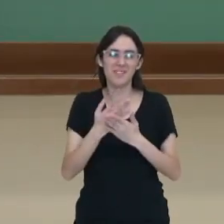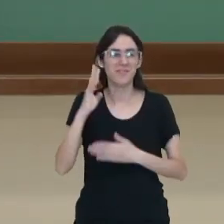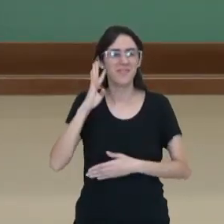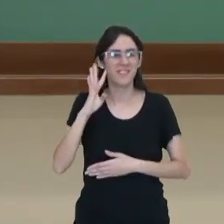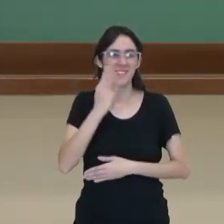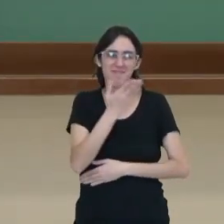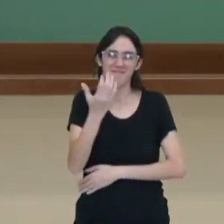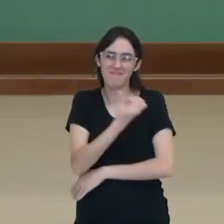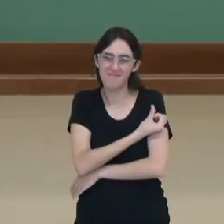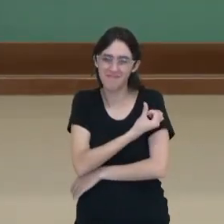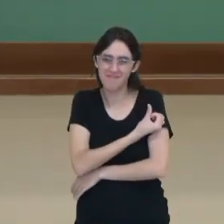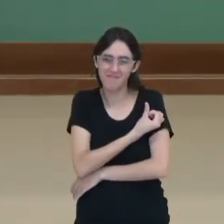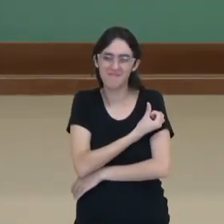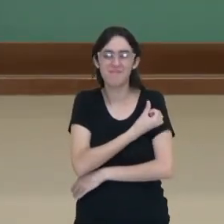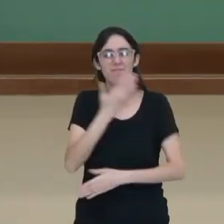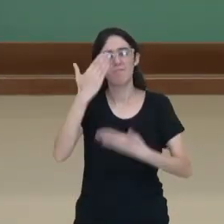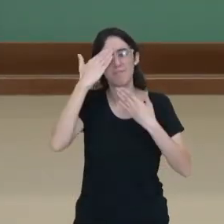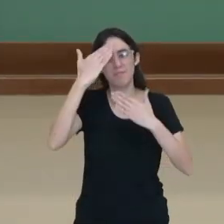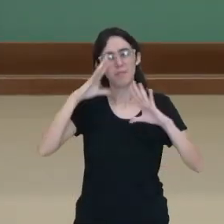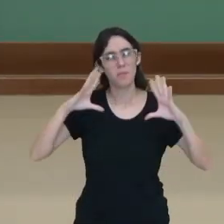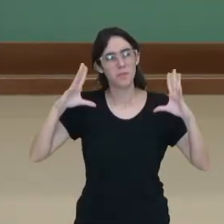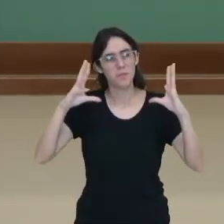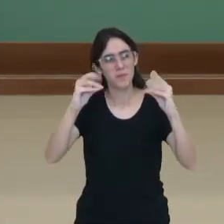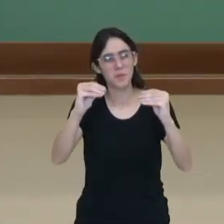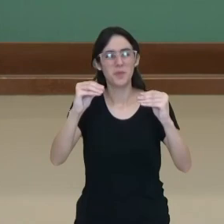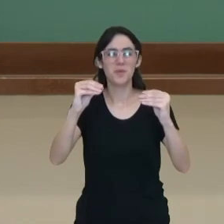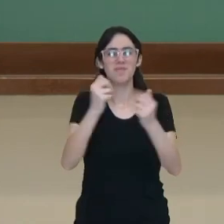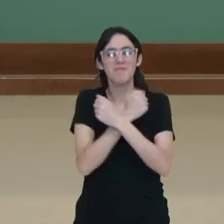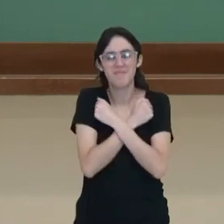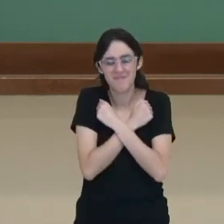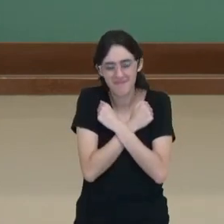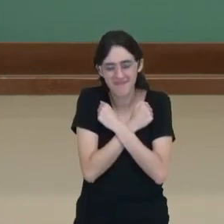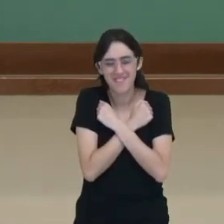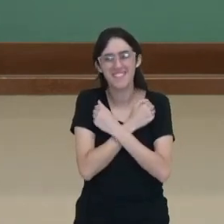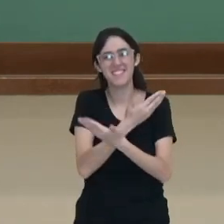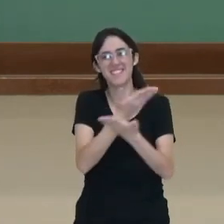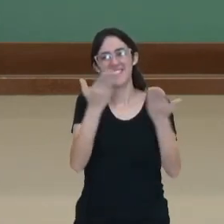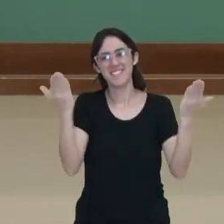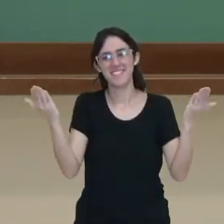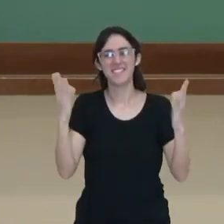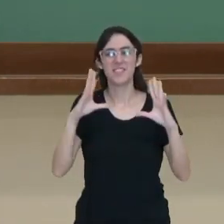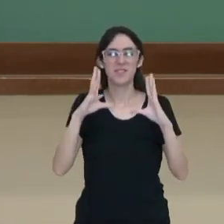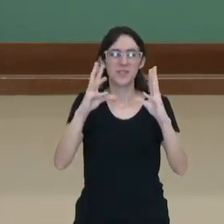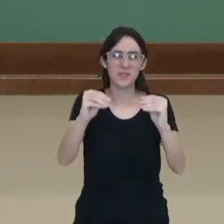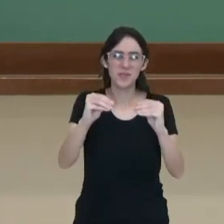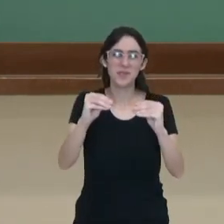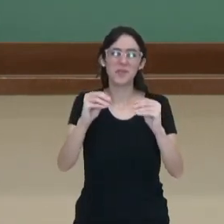6º ano. Aquele agradecimento ao seu Robertão, aquele abraço também que não pode faltar.